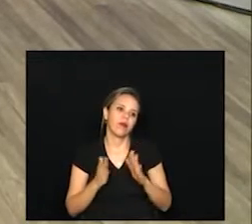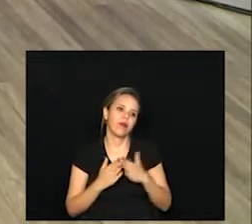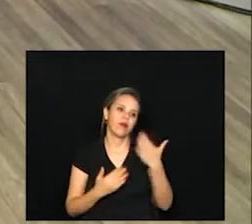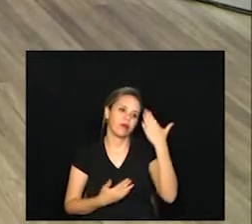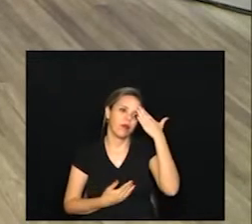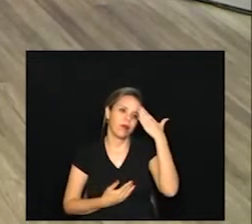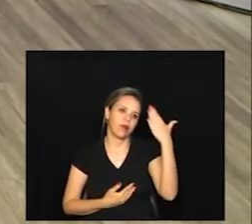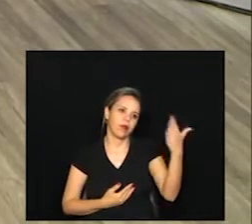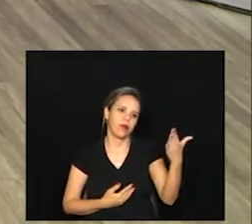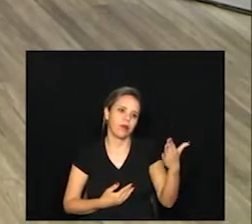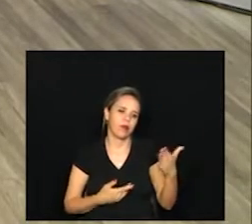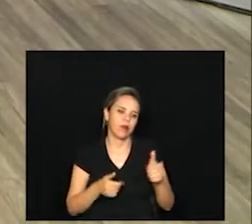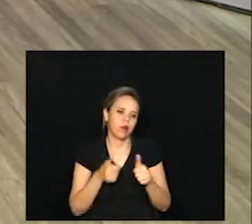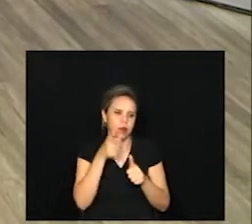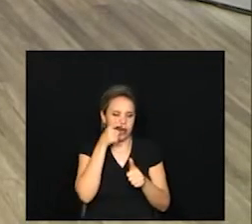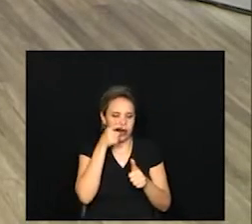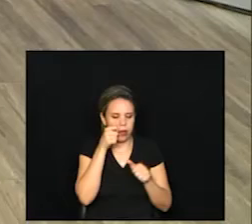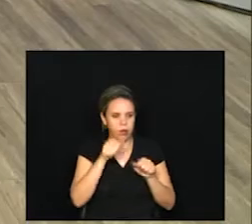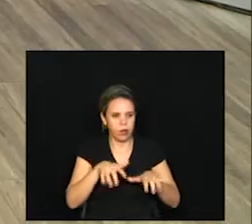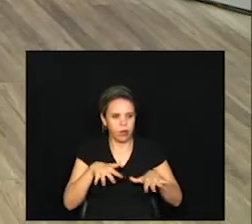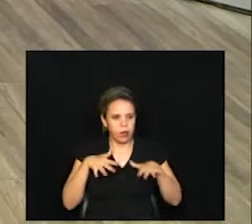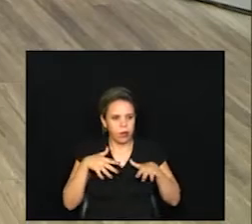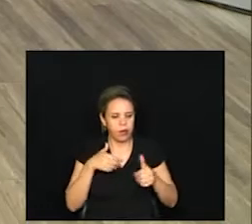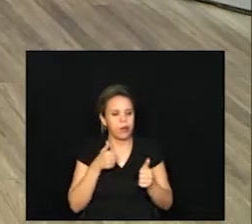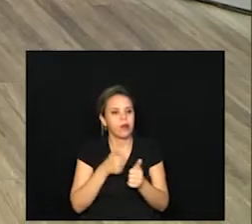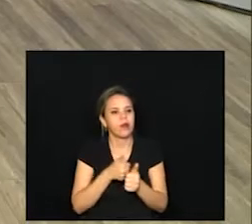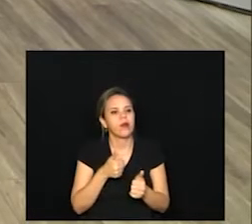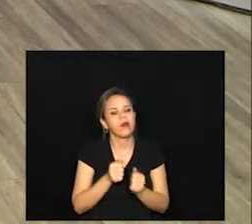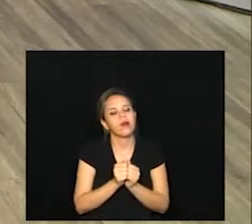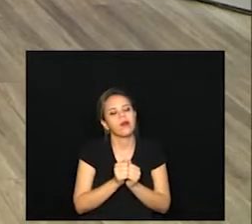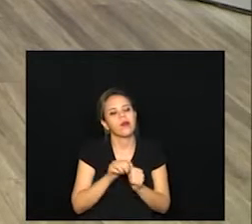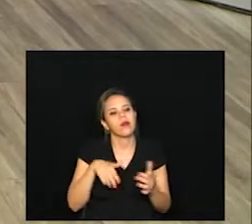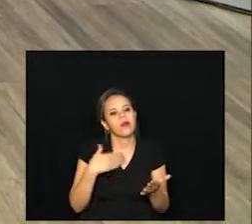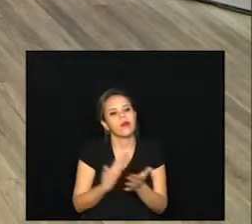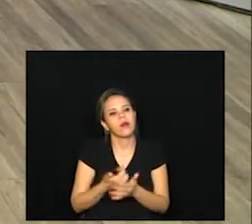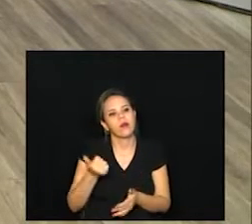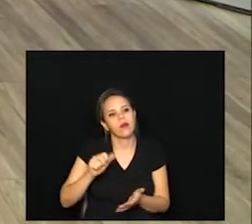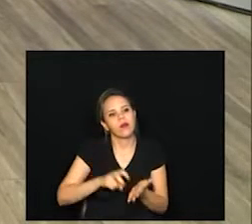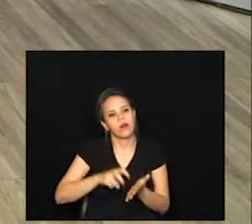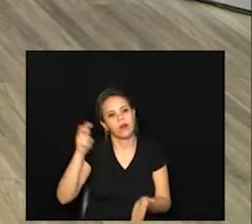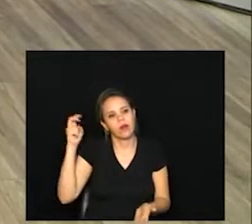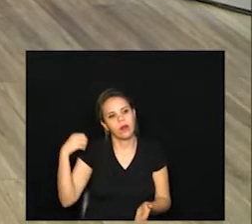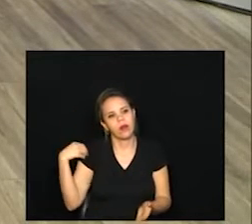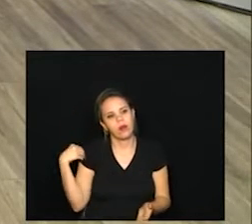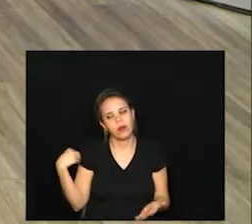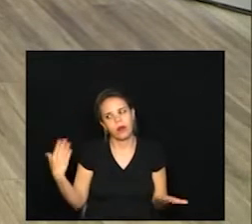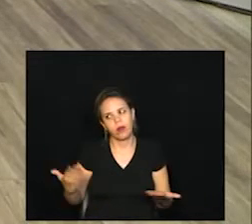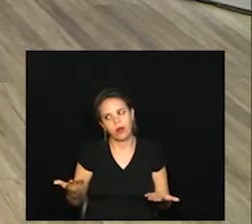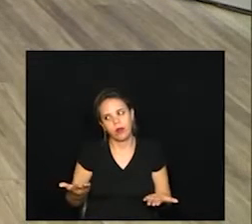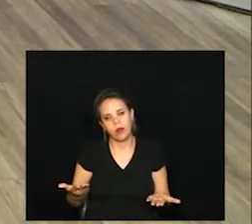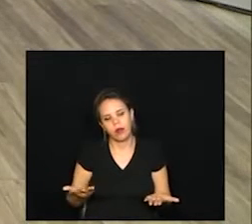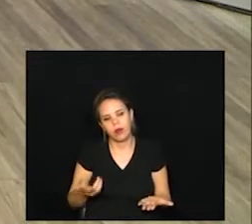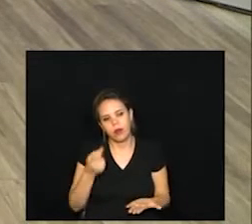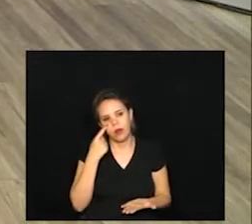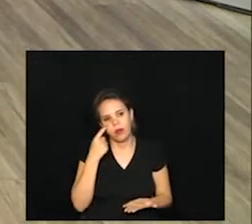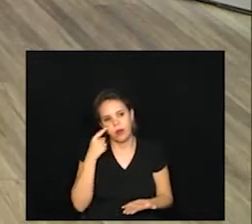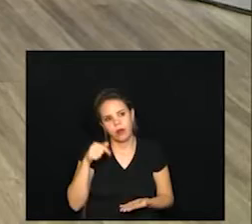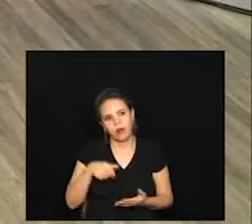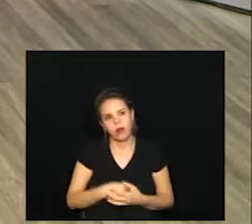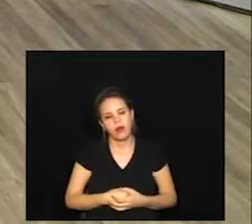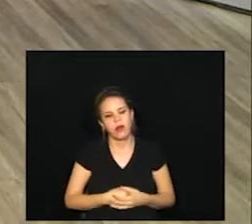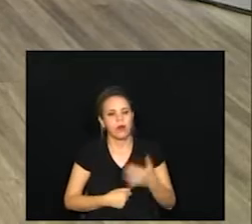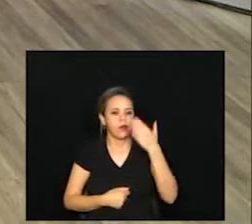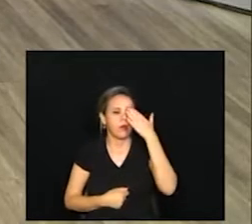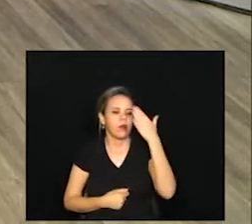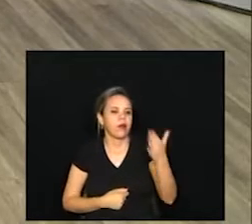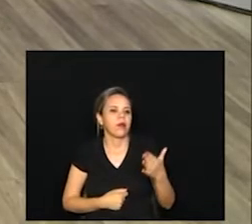quero agradecer a sua companhia, a sua audiência, você que desde as 11 horas da manhã está nos acompanhando.